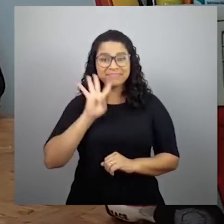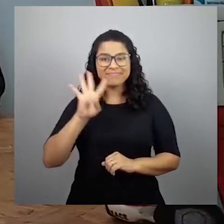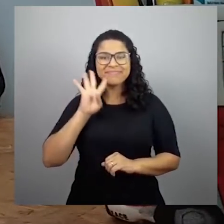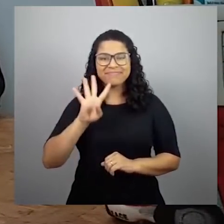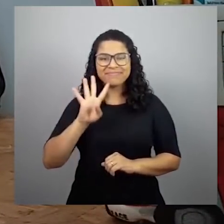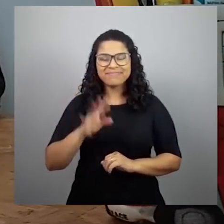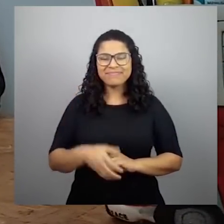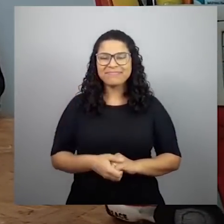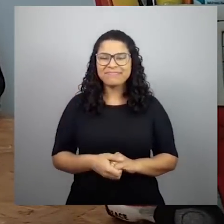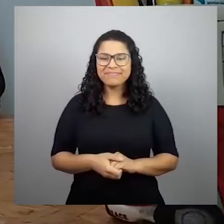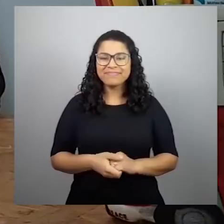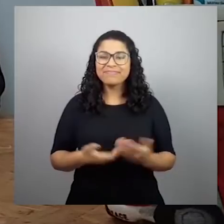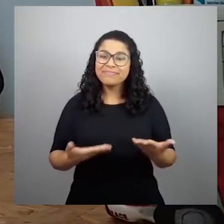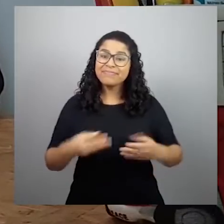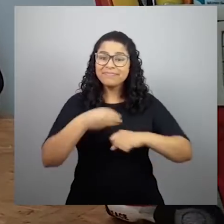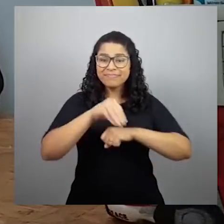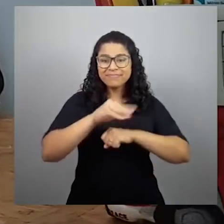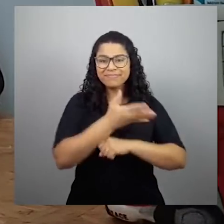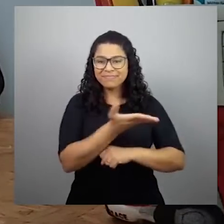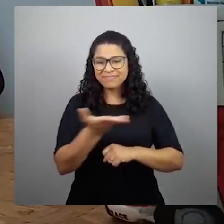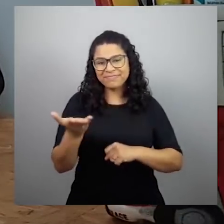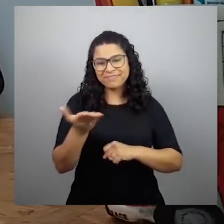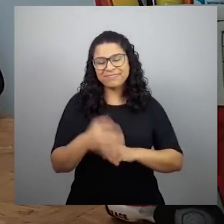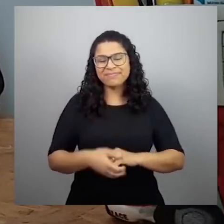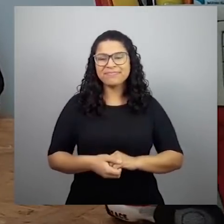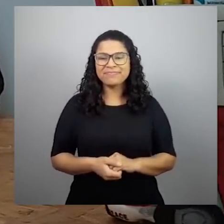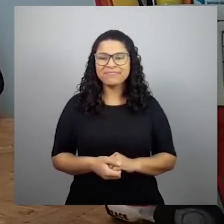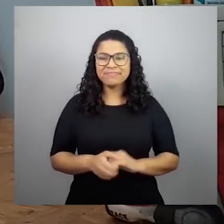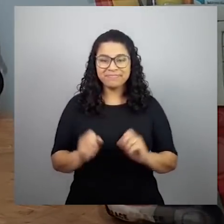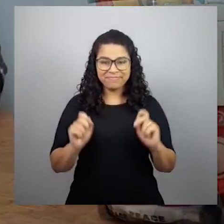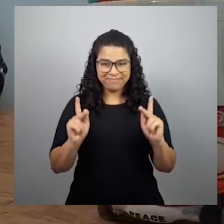legal. Fica essa dica aí pra vocês, tá bom?